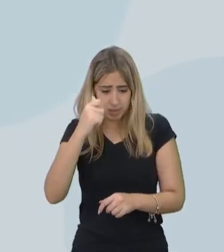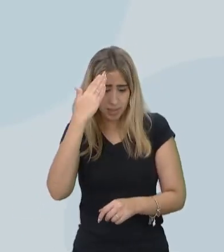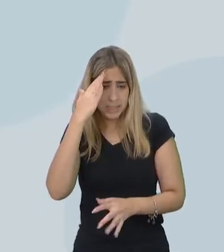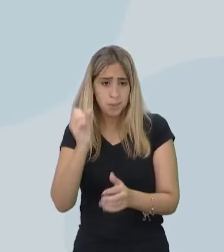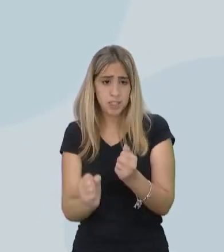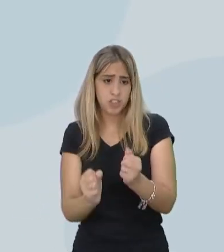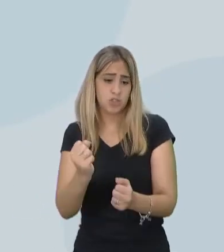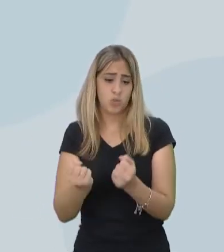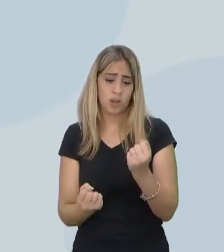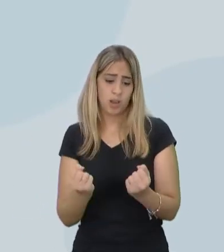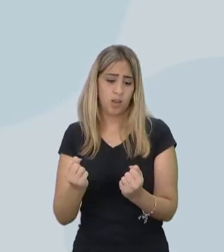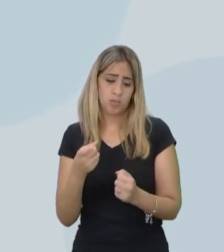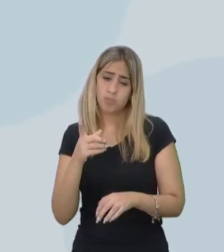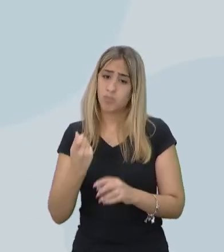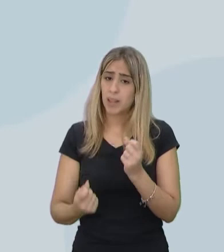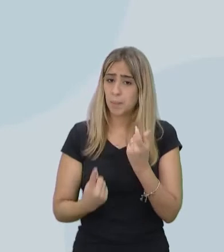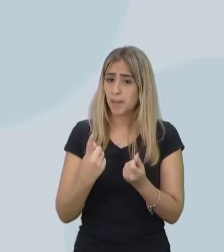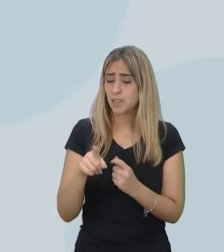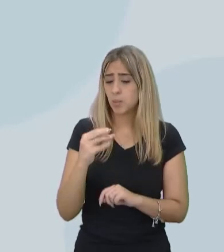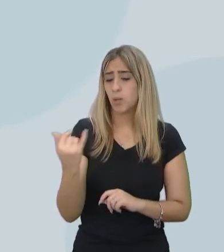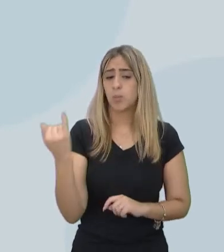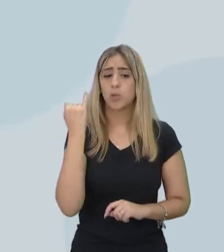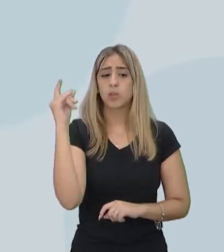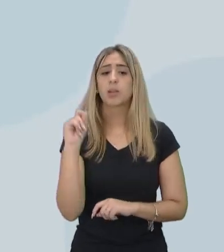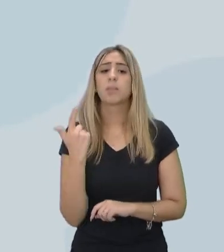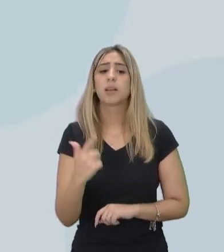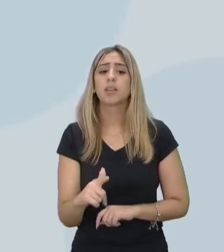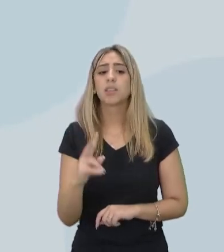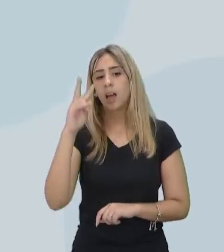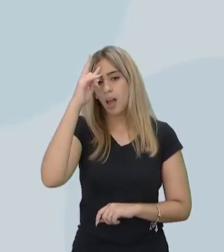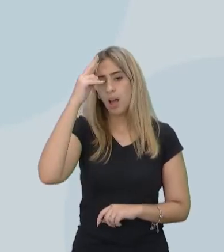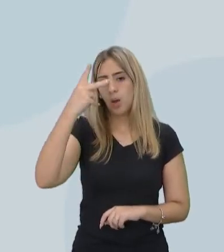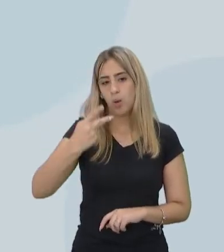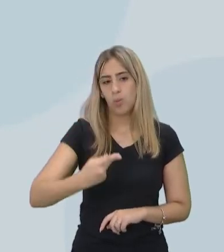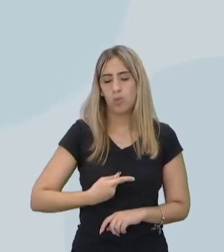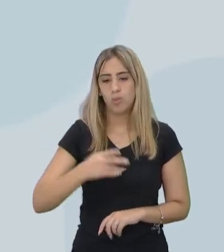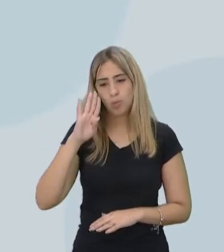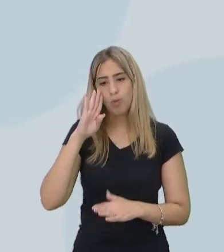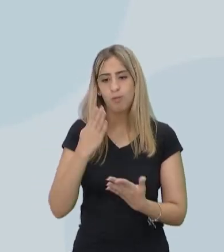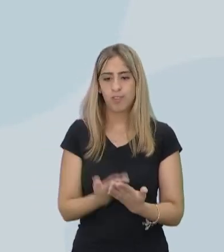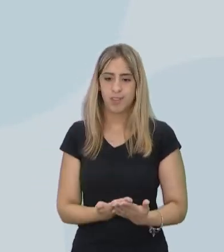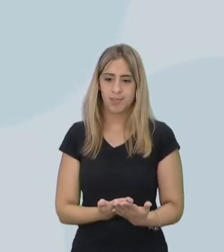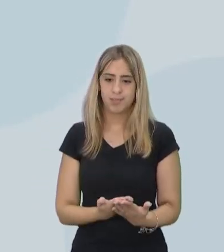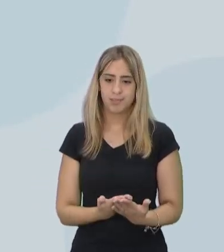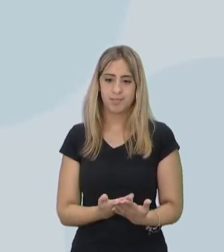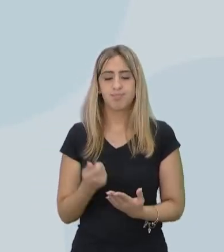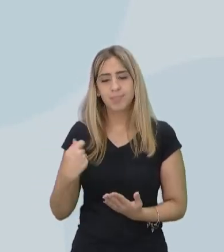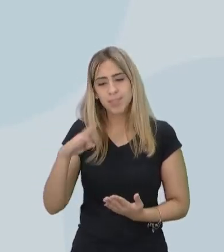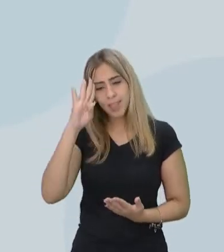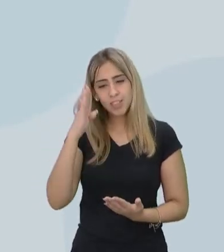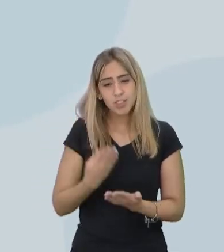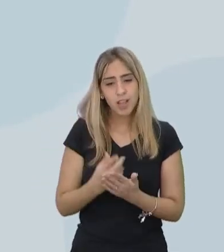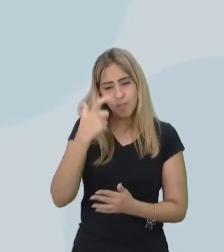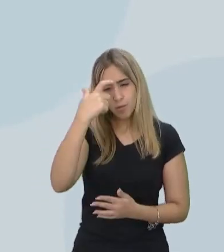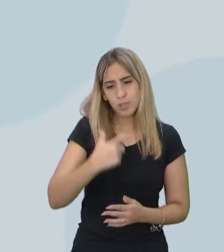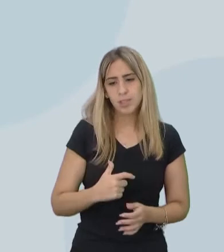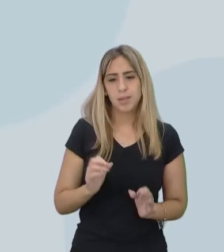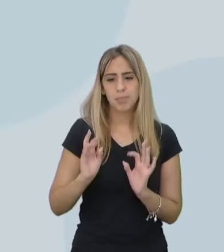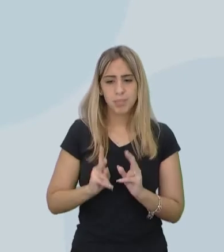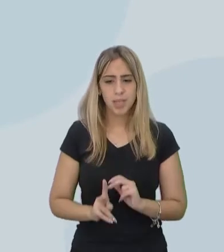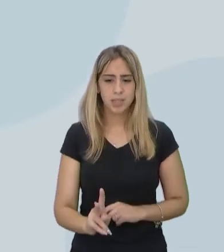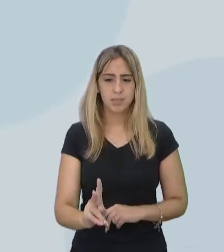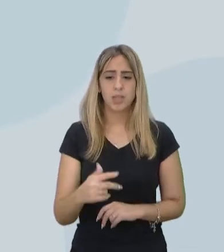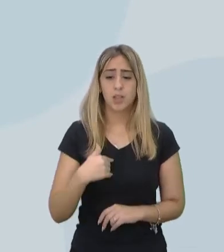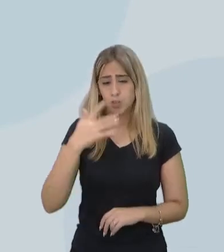essa ideia da independência ela é muito importante. Olha o que mais que a gente tem. A autoconfiança. Ele tem que acreditar nele mesmo também. Eu sou um cara